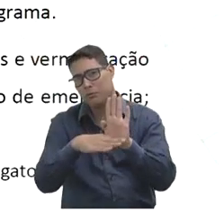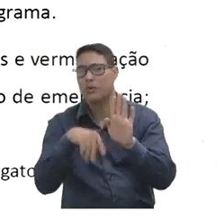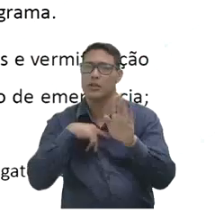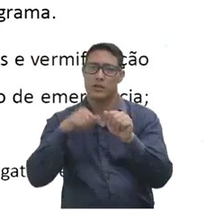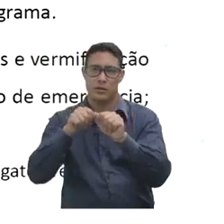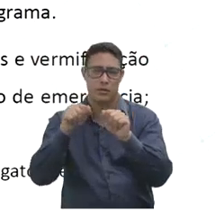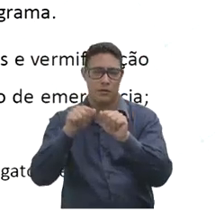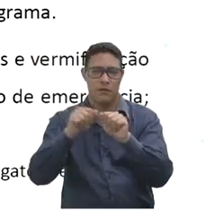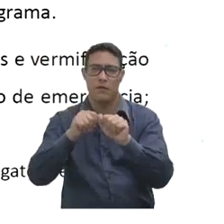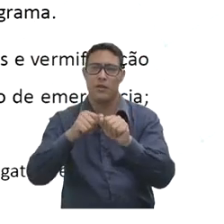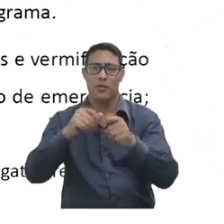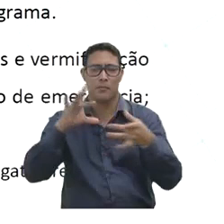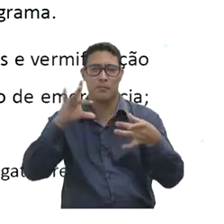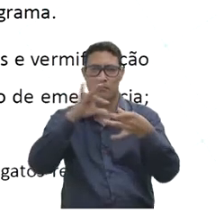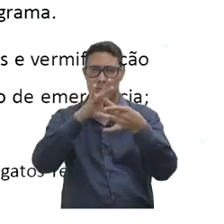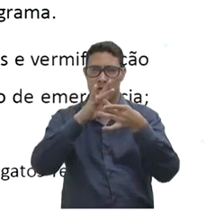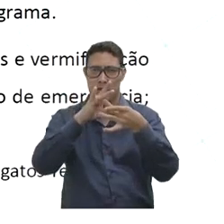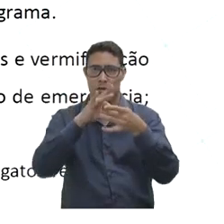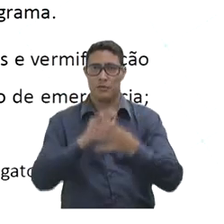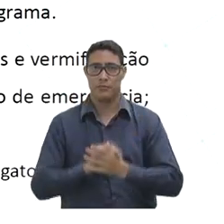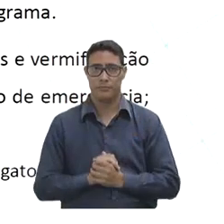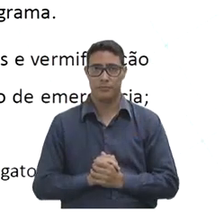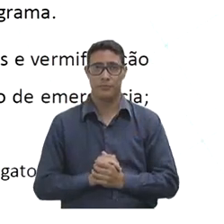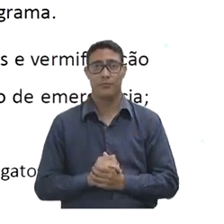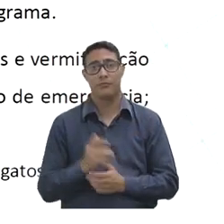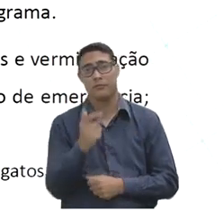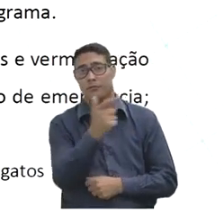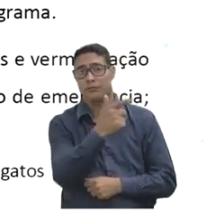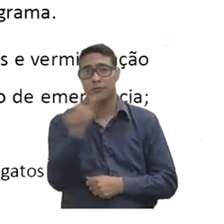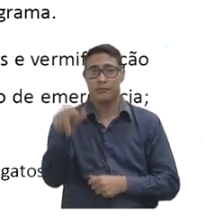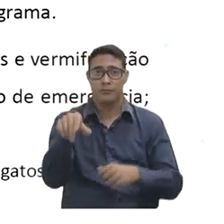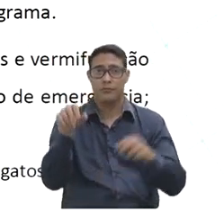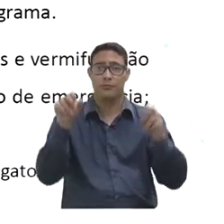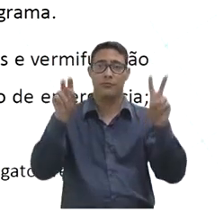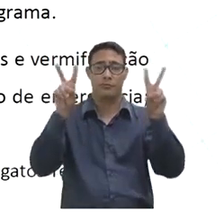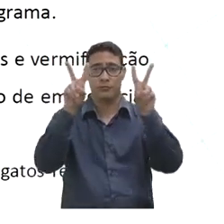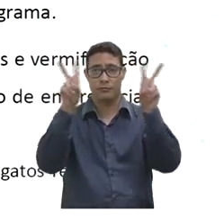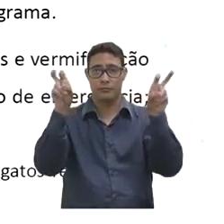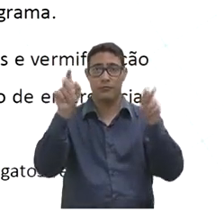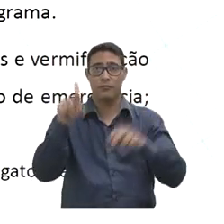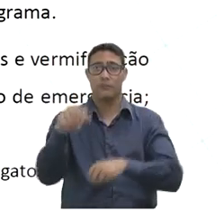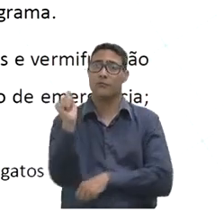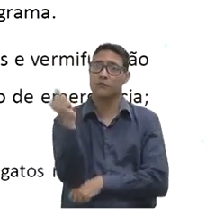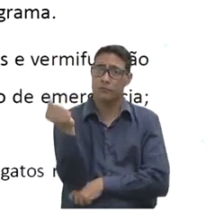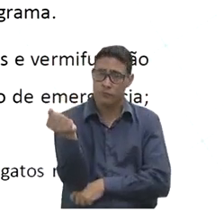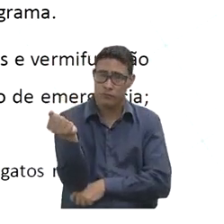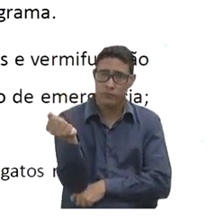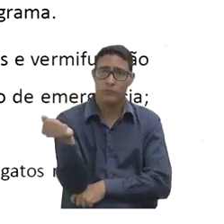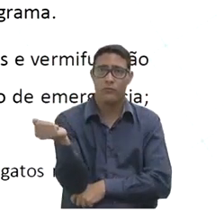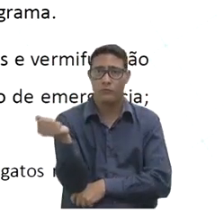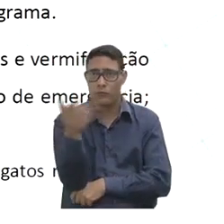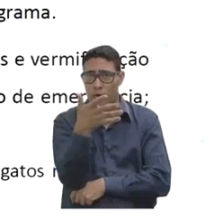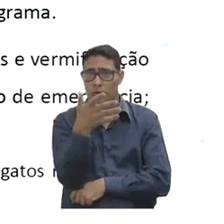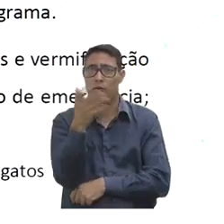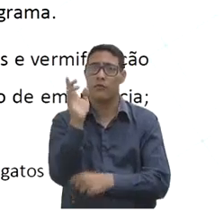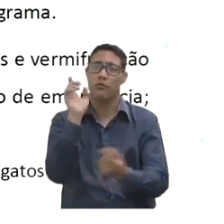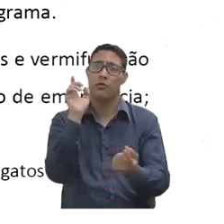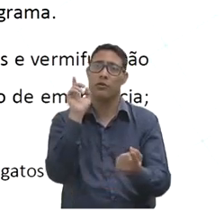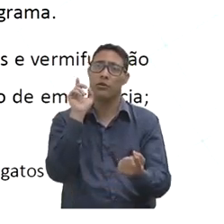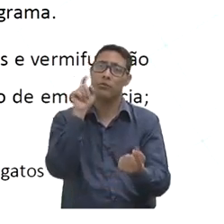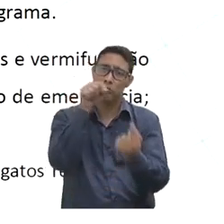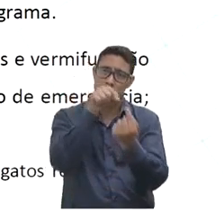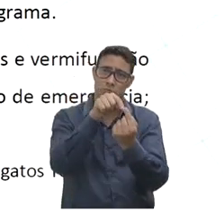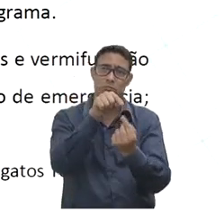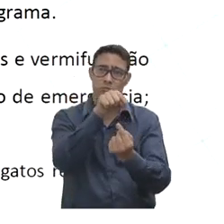instituições outro tema que é um tema é novo do ponto de vista de competência legal é